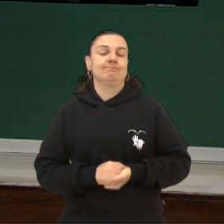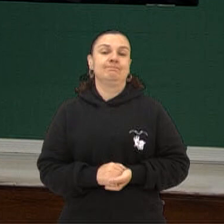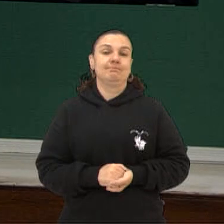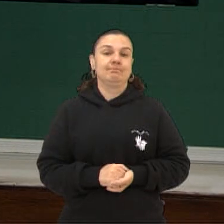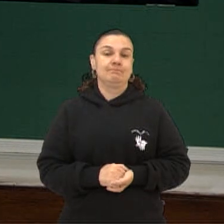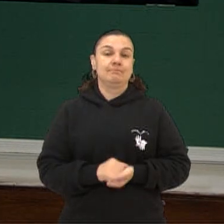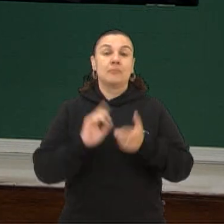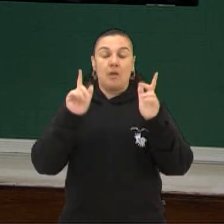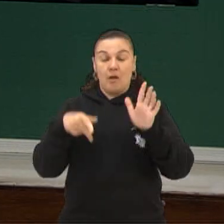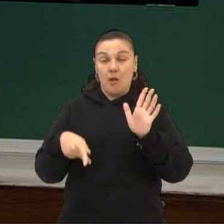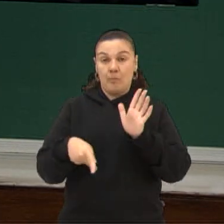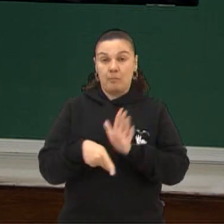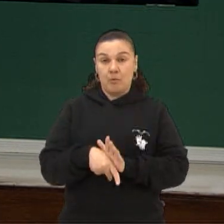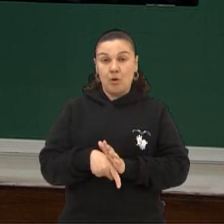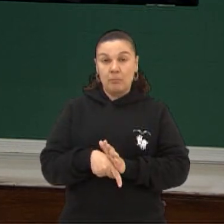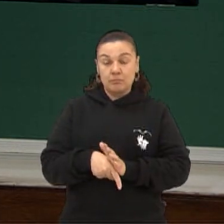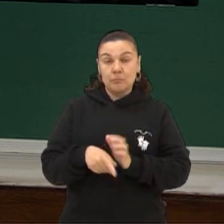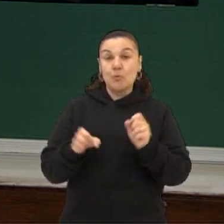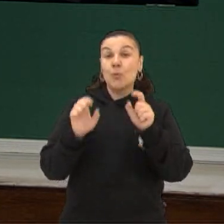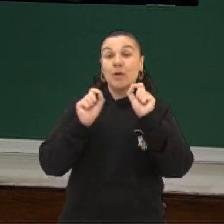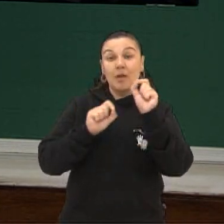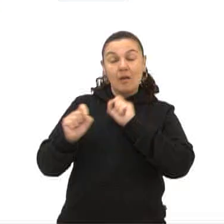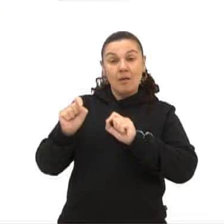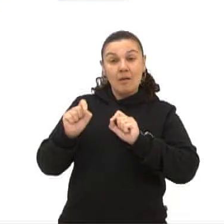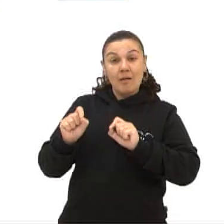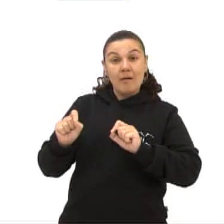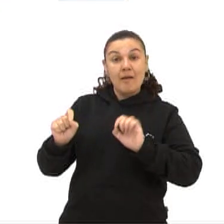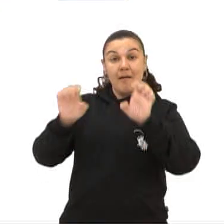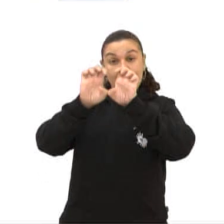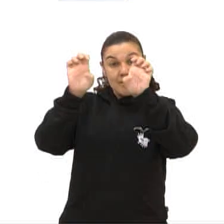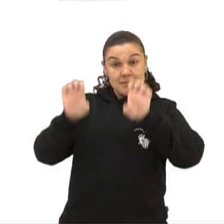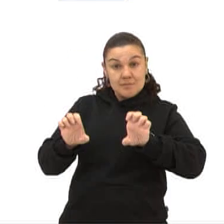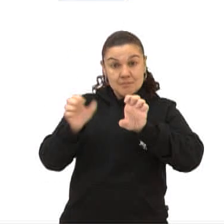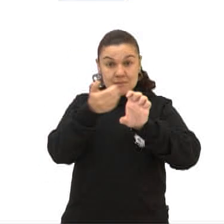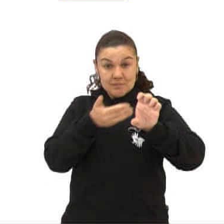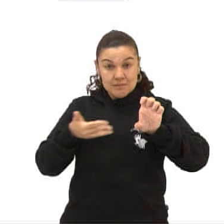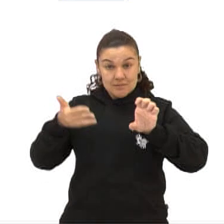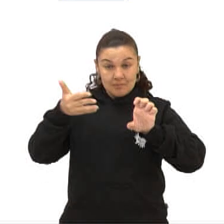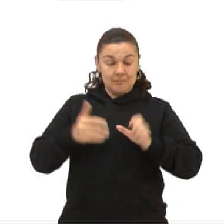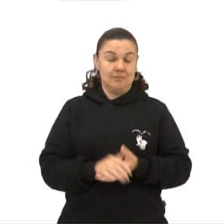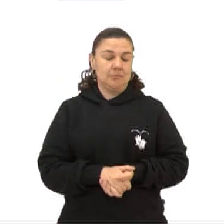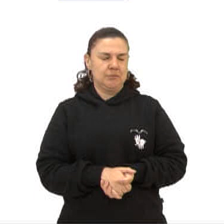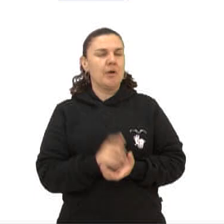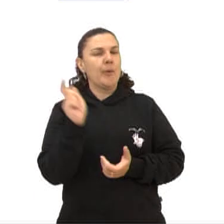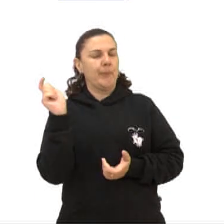Uma representação estética. Então, a beleza da vida pode nos impulsionar a